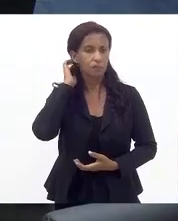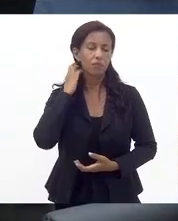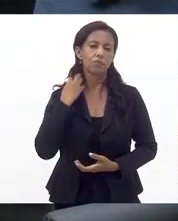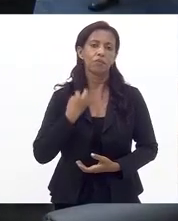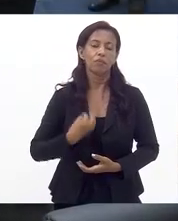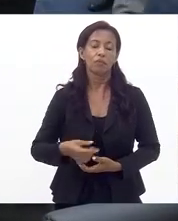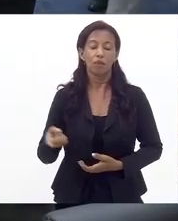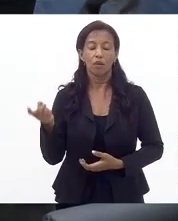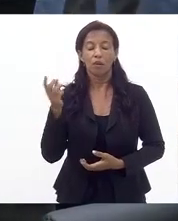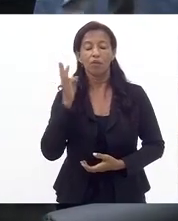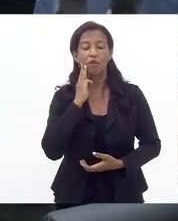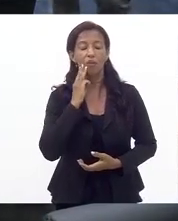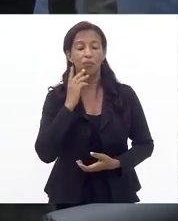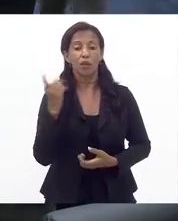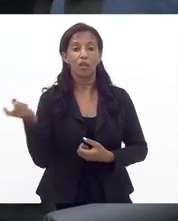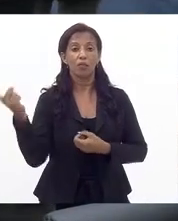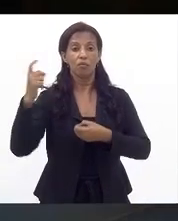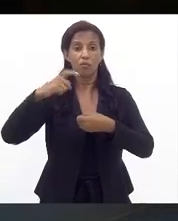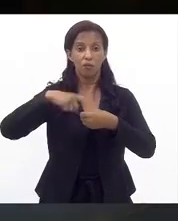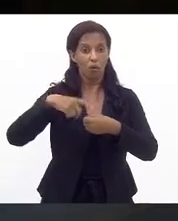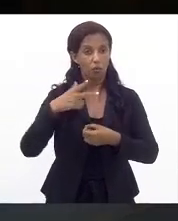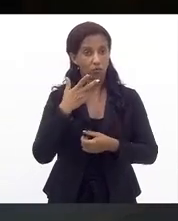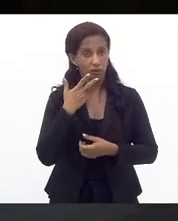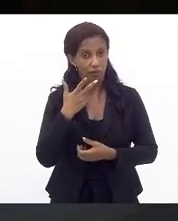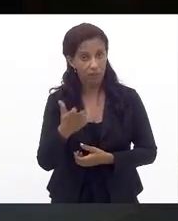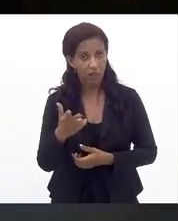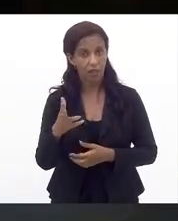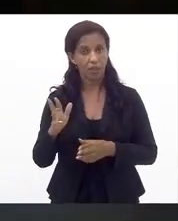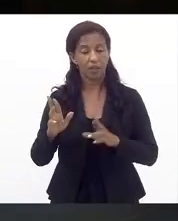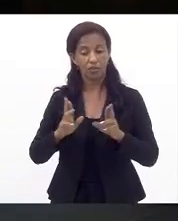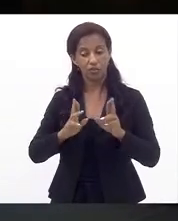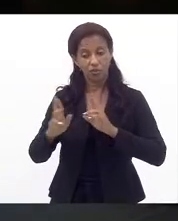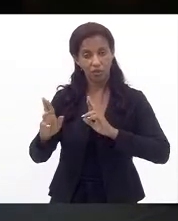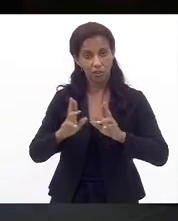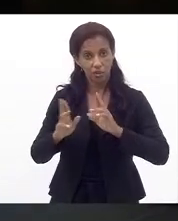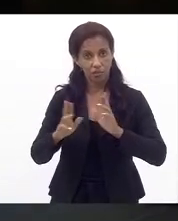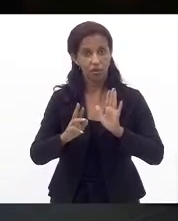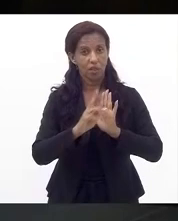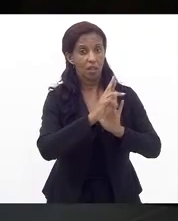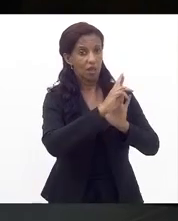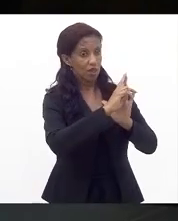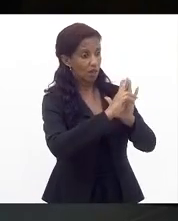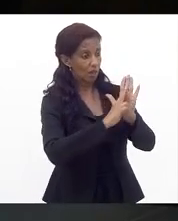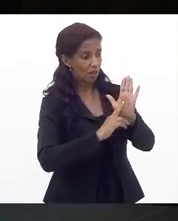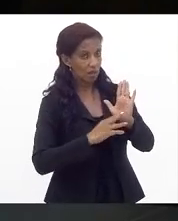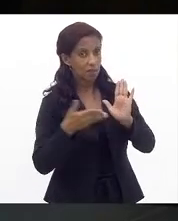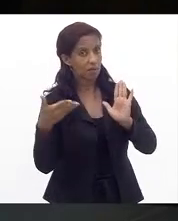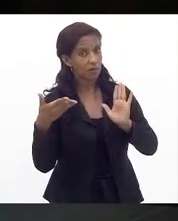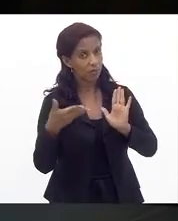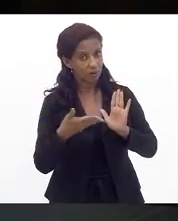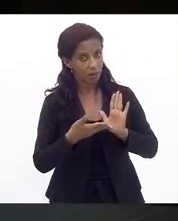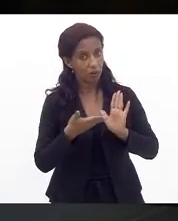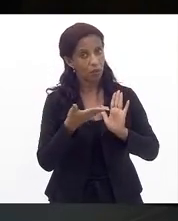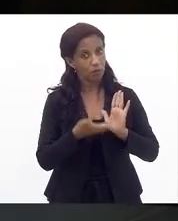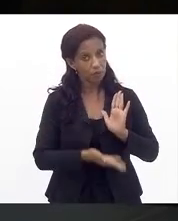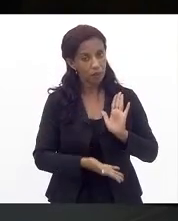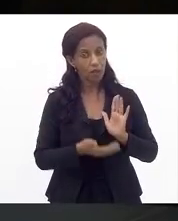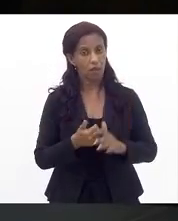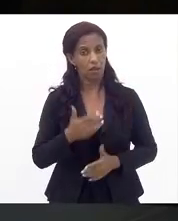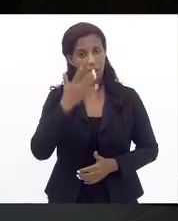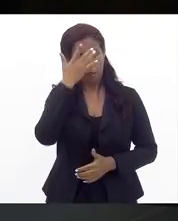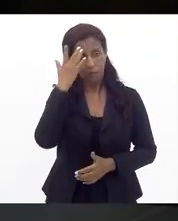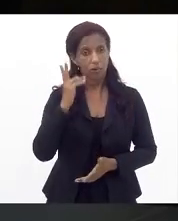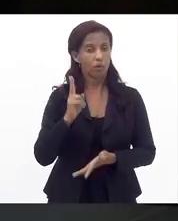que a gente negociou lá em cima e a redação vai ficar exatamente como estava a